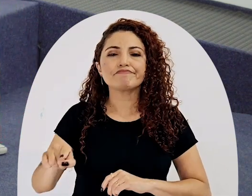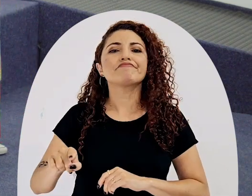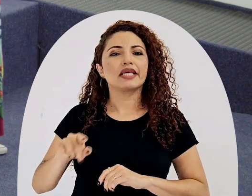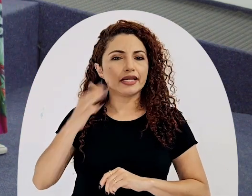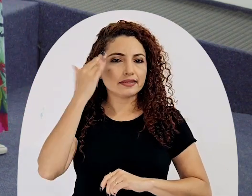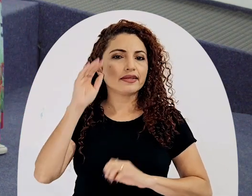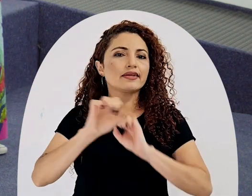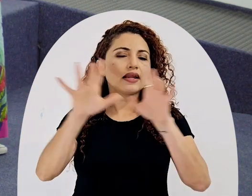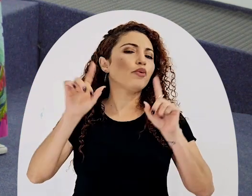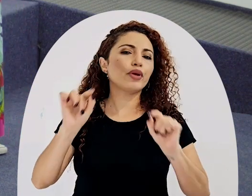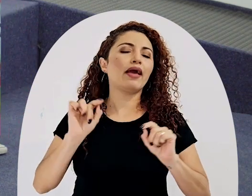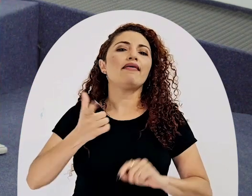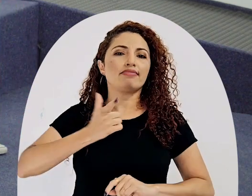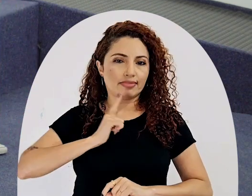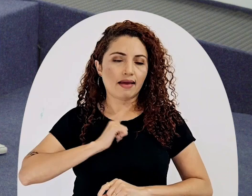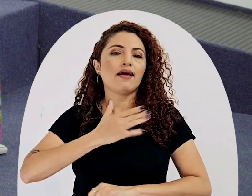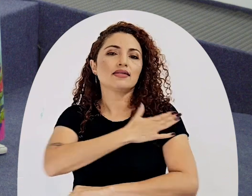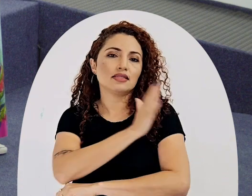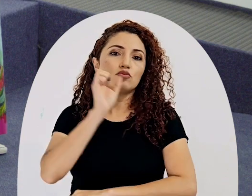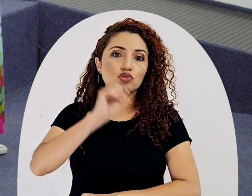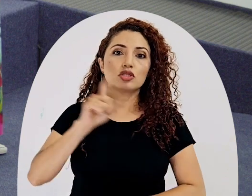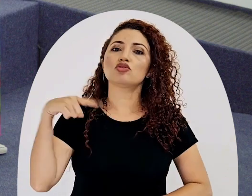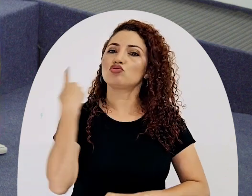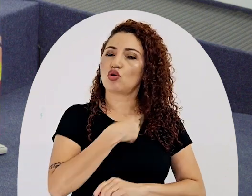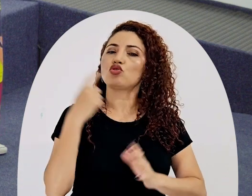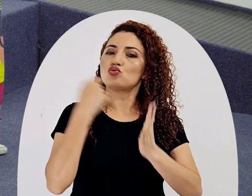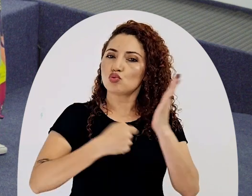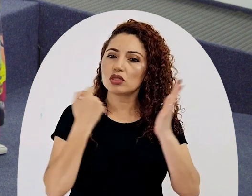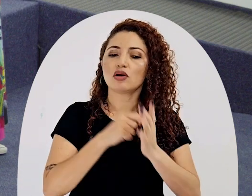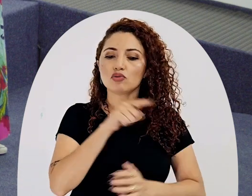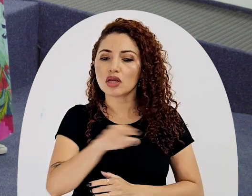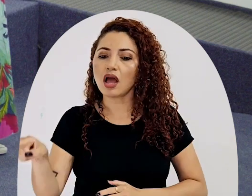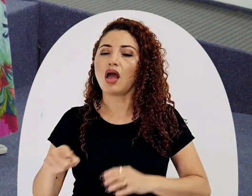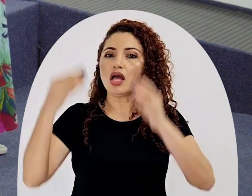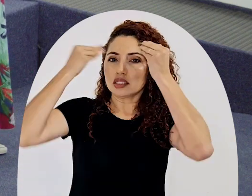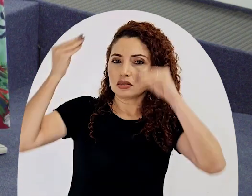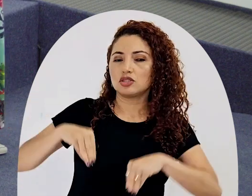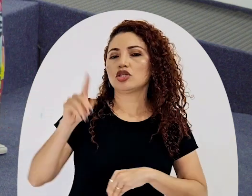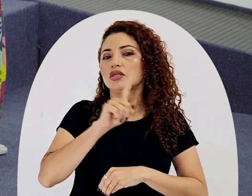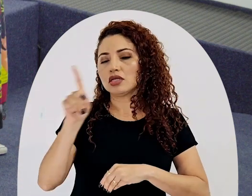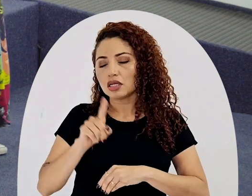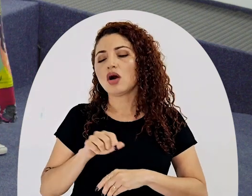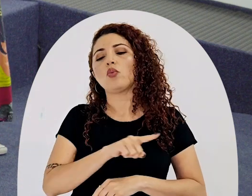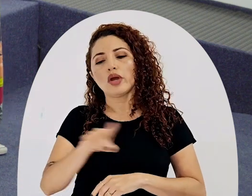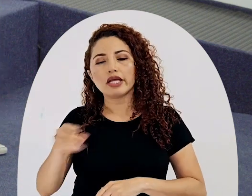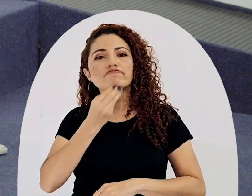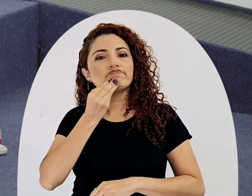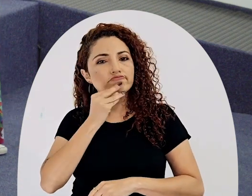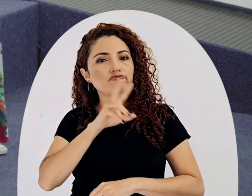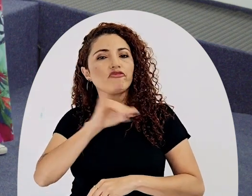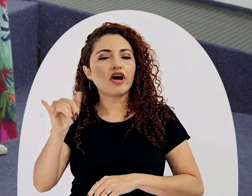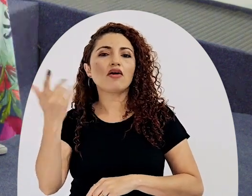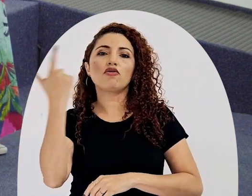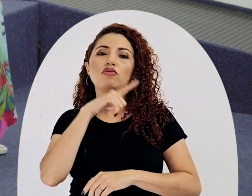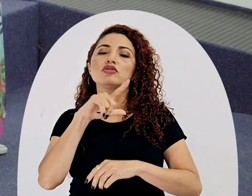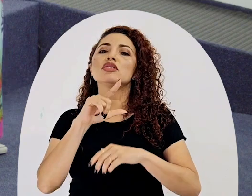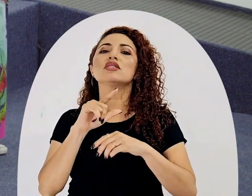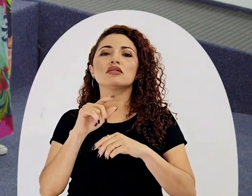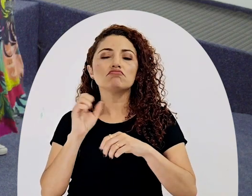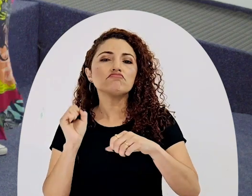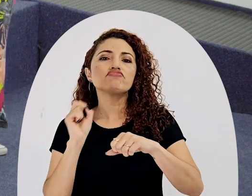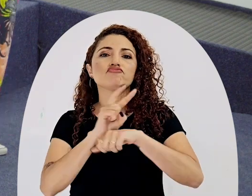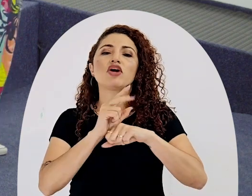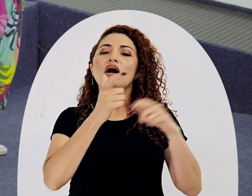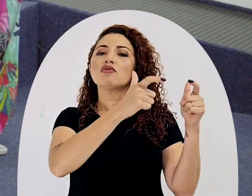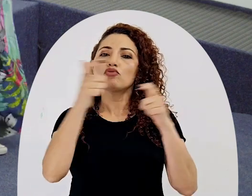combatendo, mas que também para que eles não desistam. E que eles, um dia, sim, podem estar em alguns ambientes aos quais eu já frequentei. E,